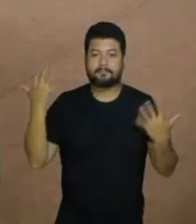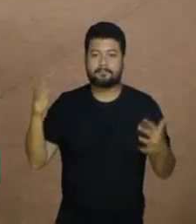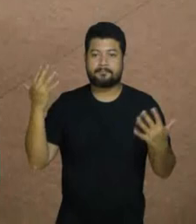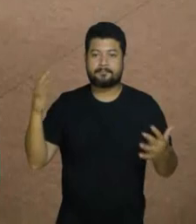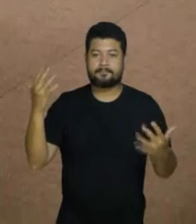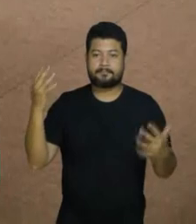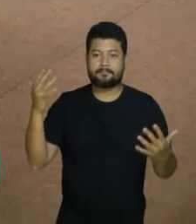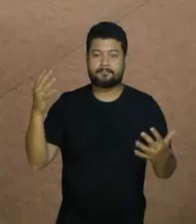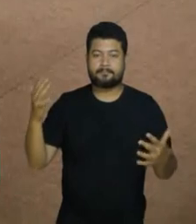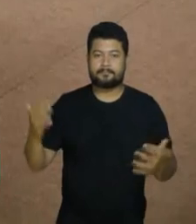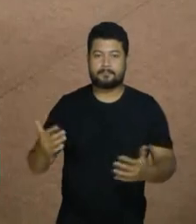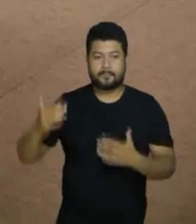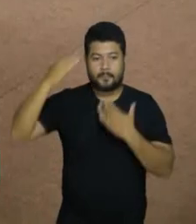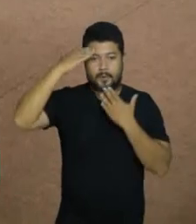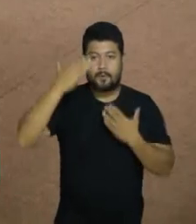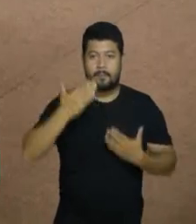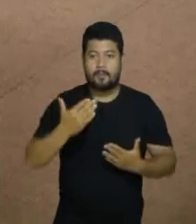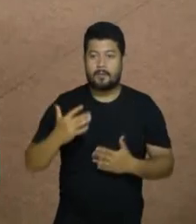Muito obrigado, Rose.